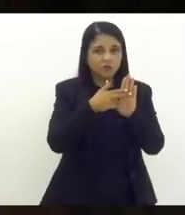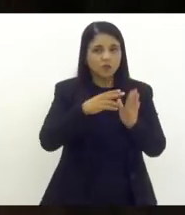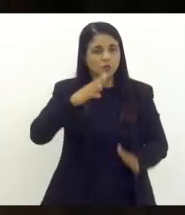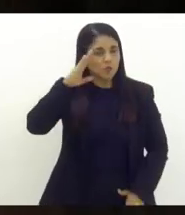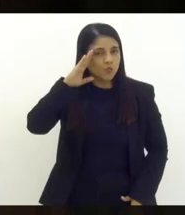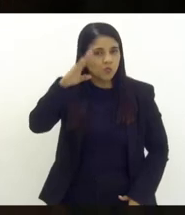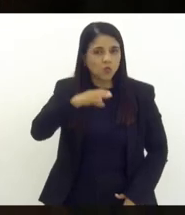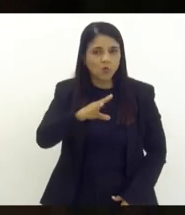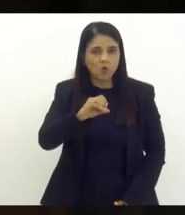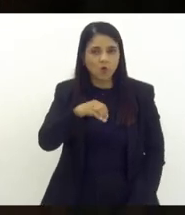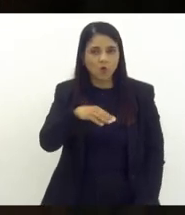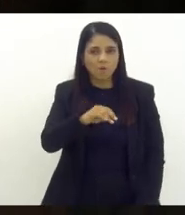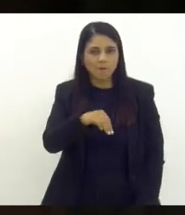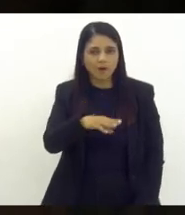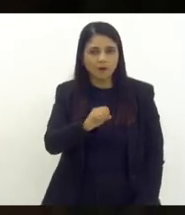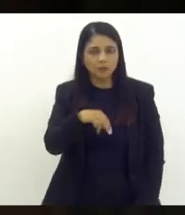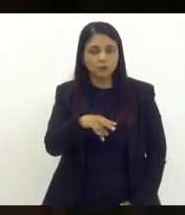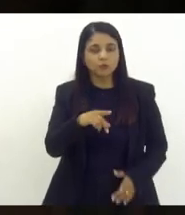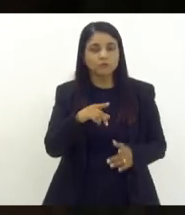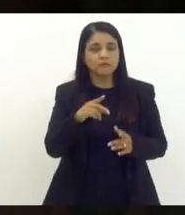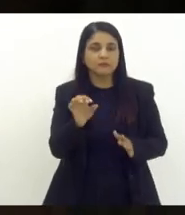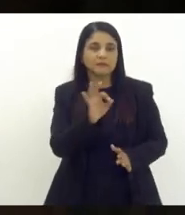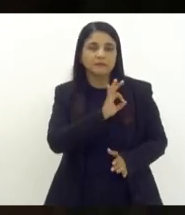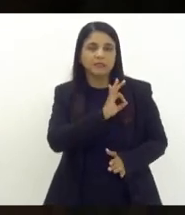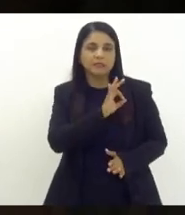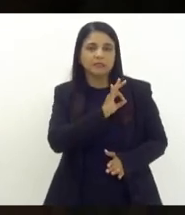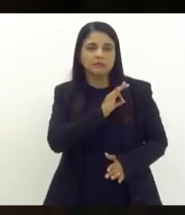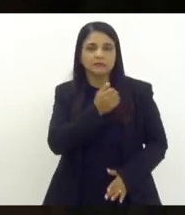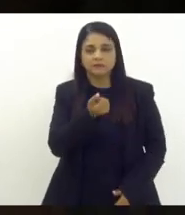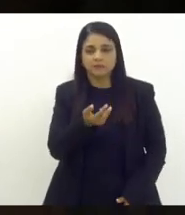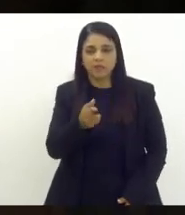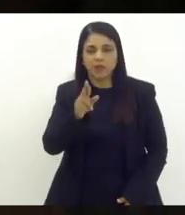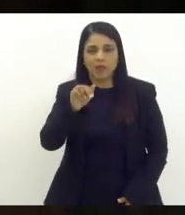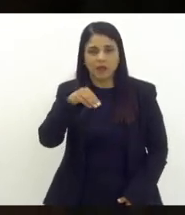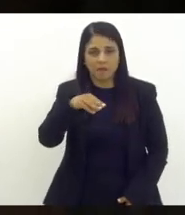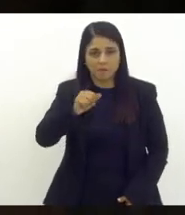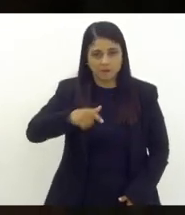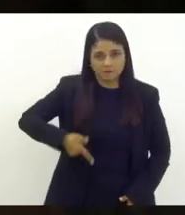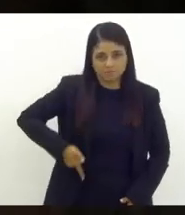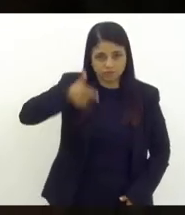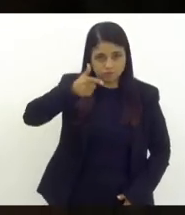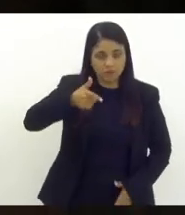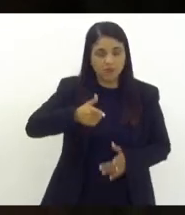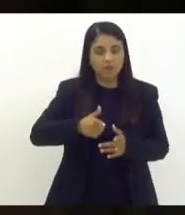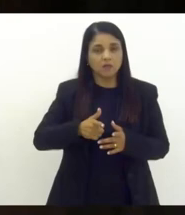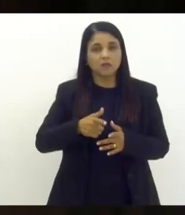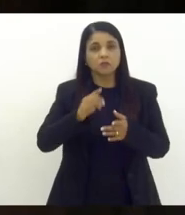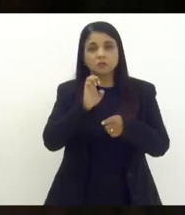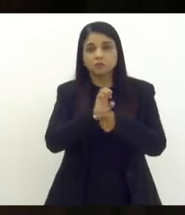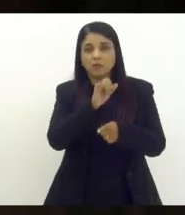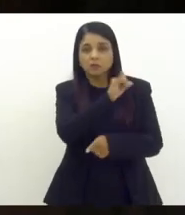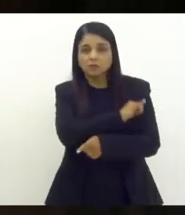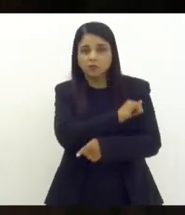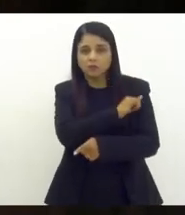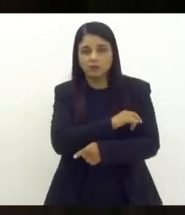delegacia de repressão às armas explosivos do Rio de Janeiro o o d